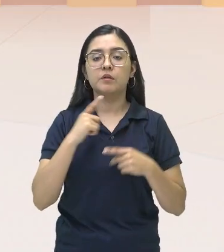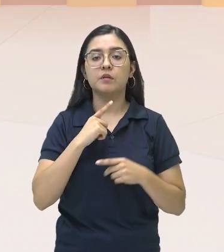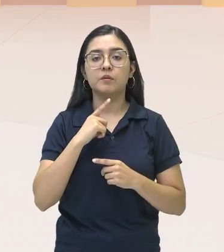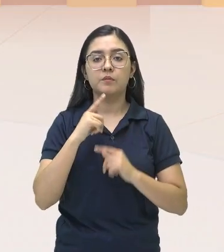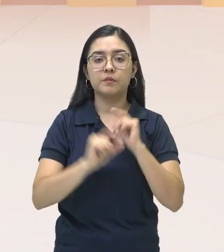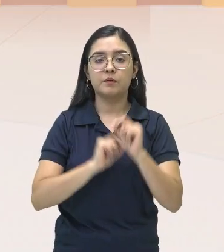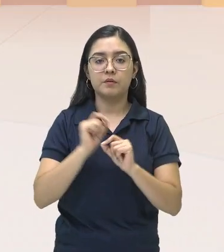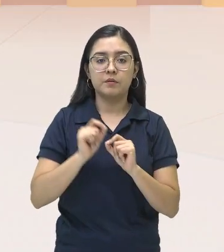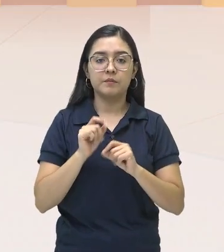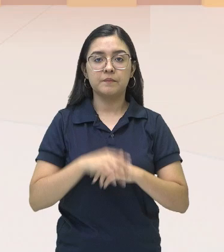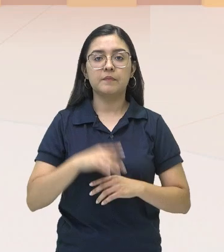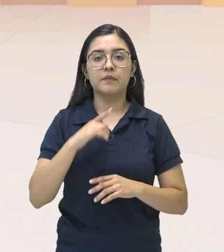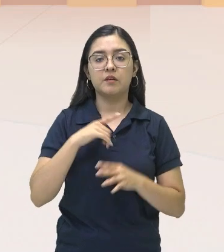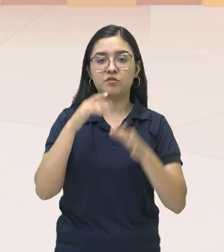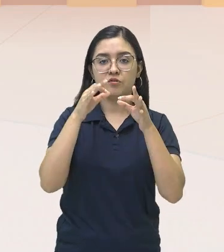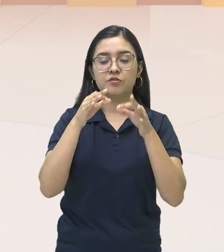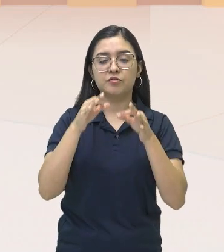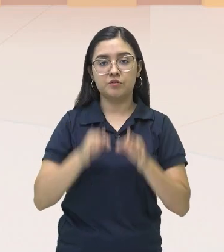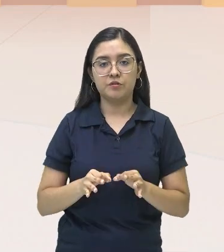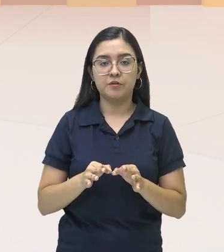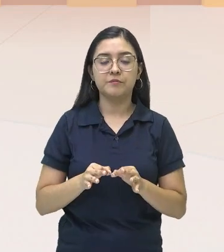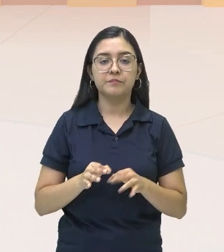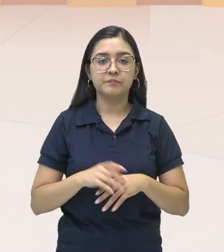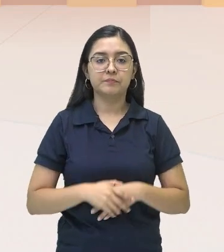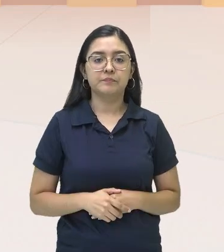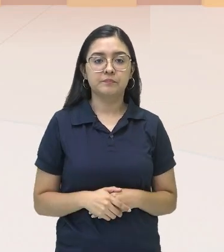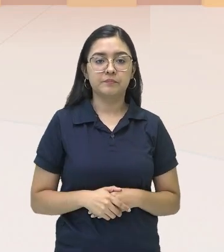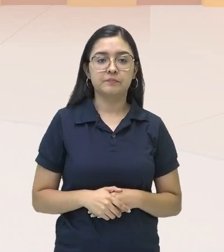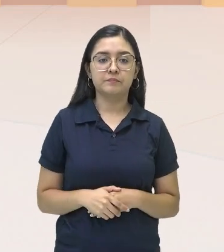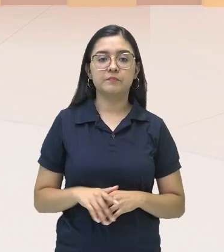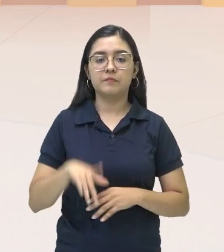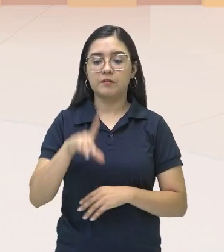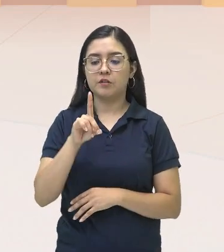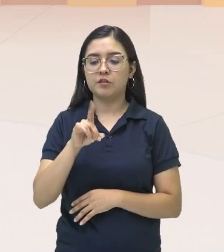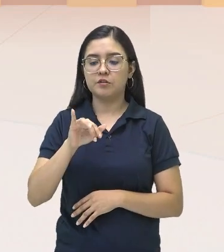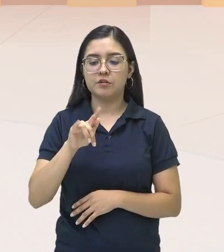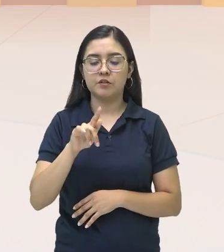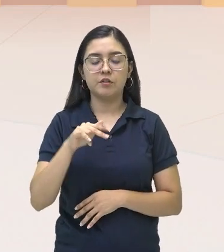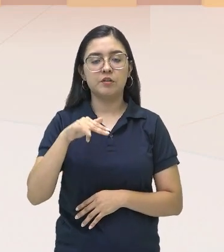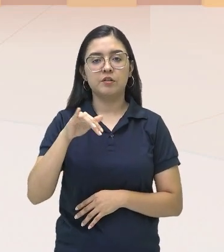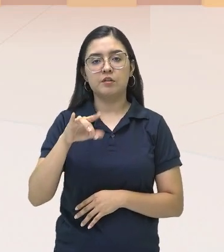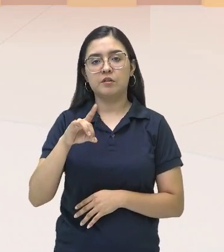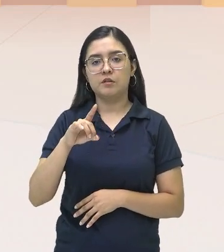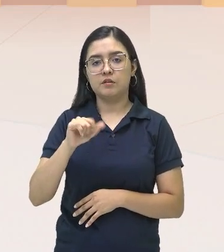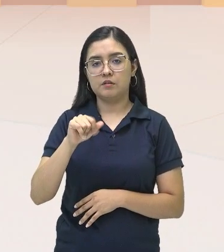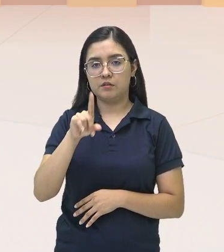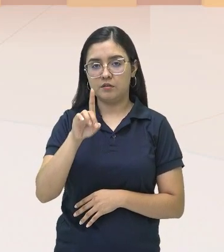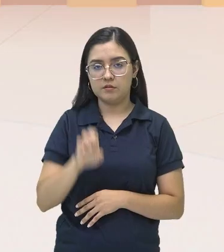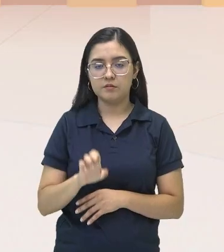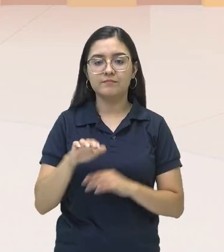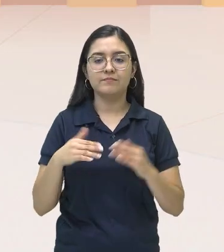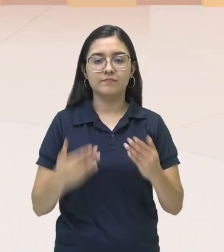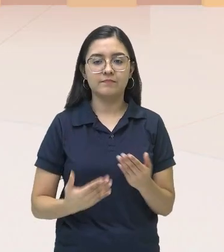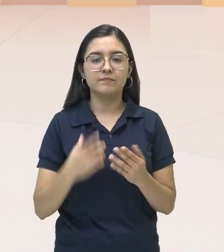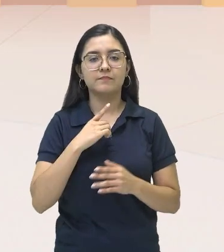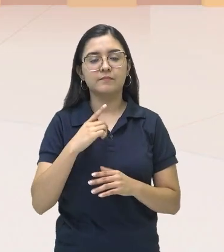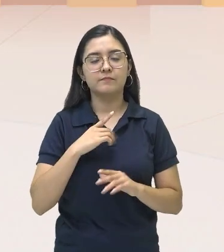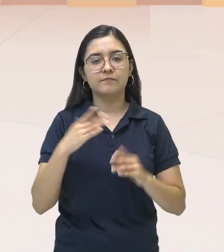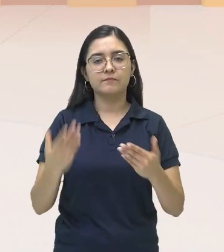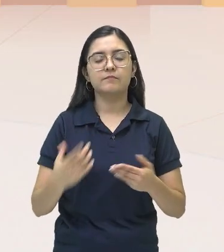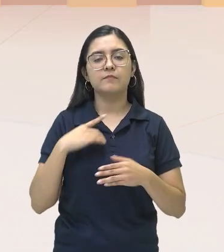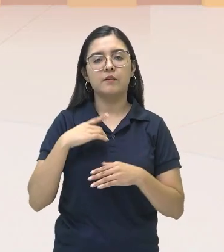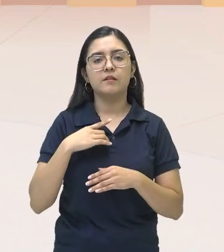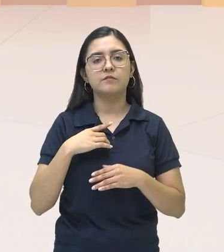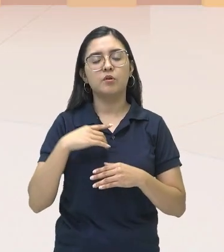quê? Dignidade. Olha só que interessante, é uma frase muito forte essa daqui, né? Dá para a gente ficar horas